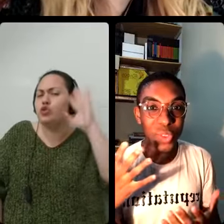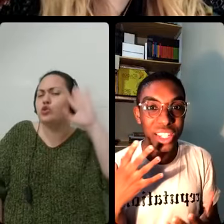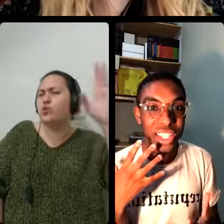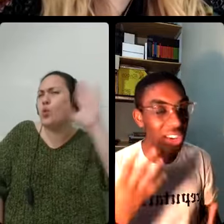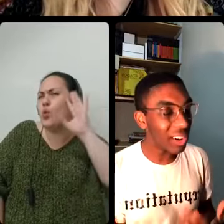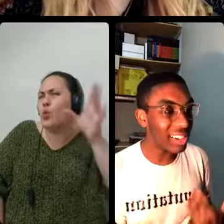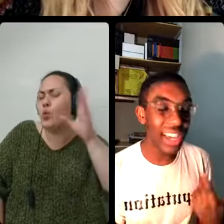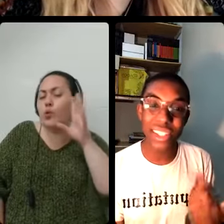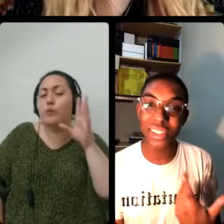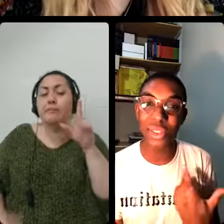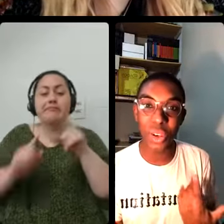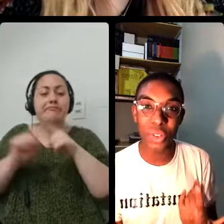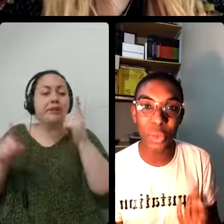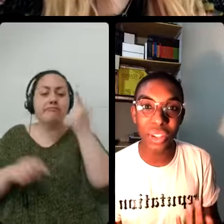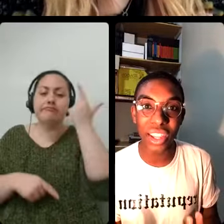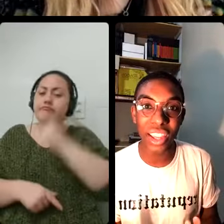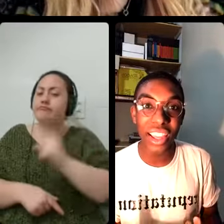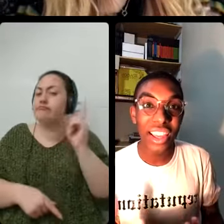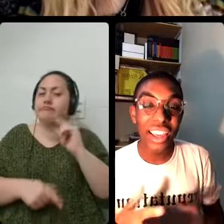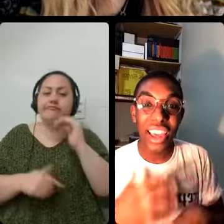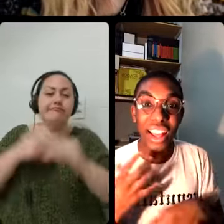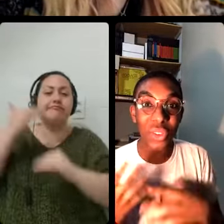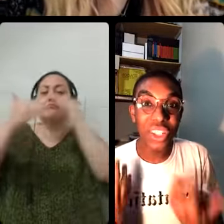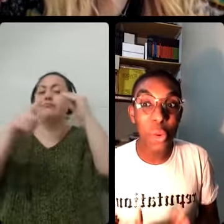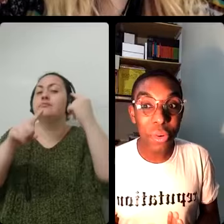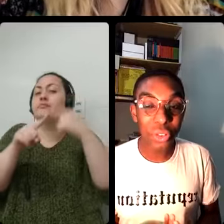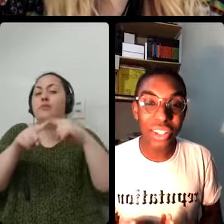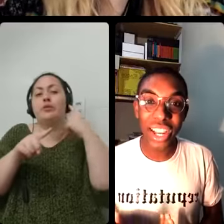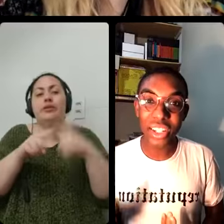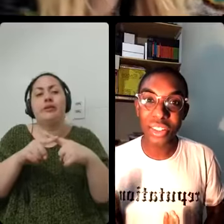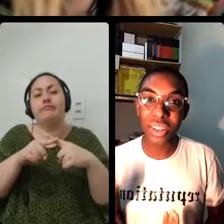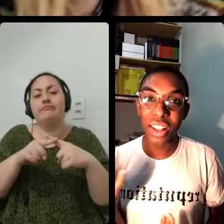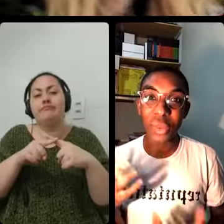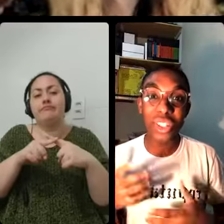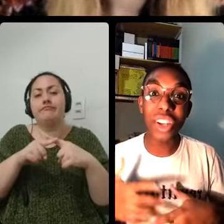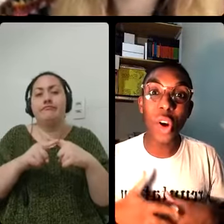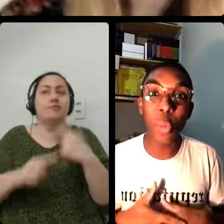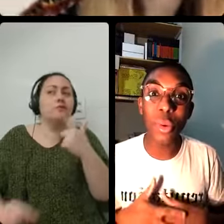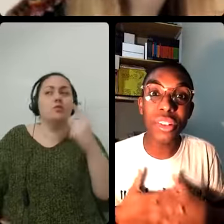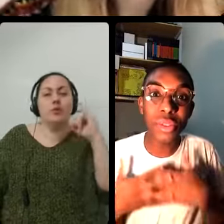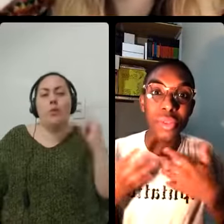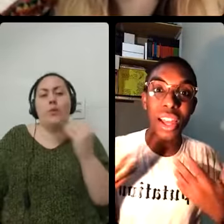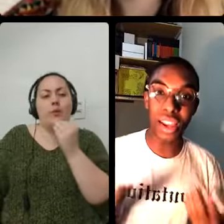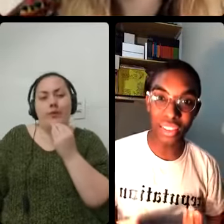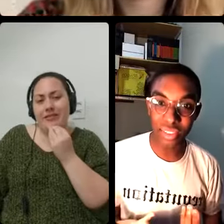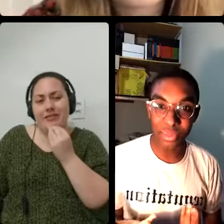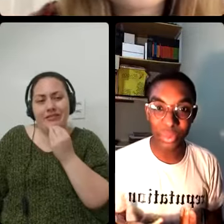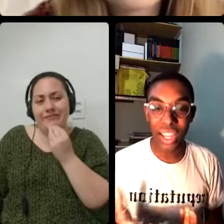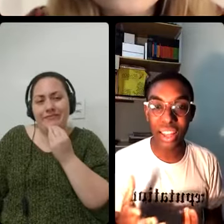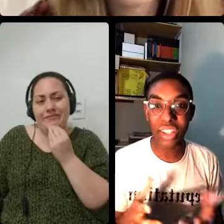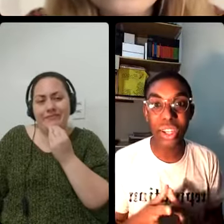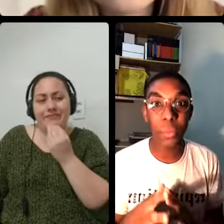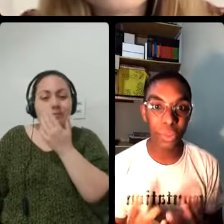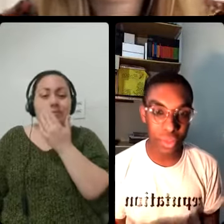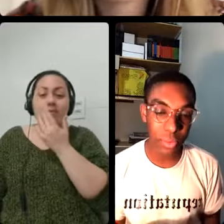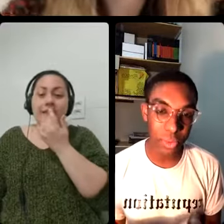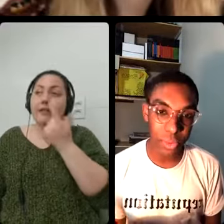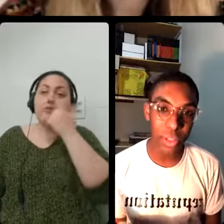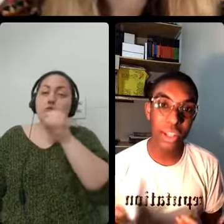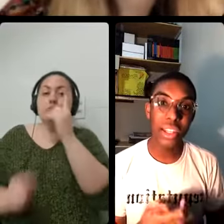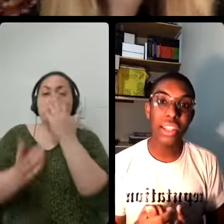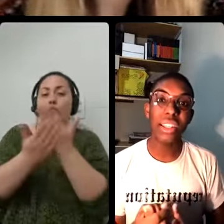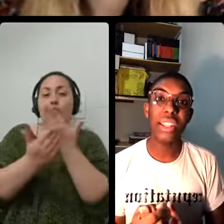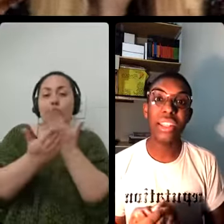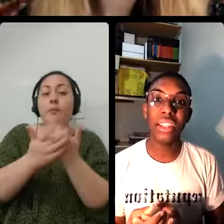não conseguia alcançar esses sonhos porque ela não tinha oportunidade, ela não tinha como estudar porque ela tinha muitos